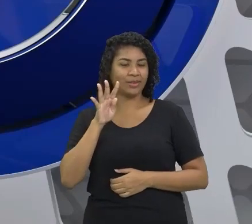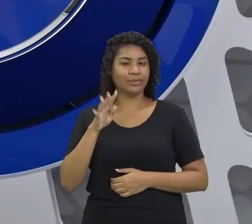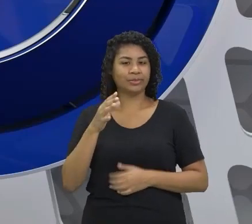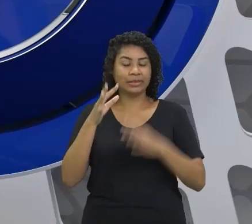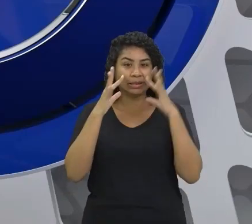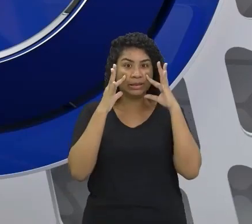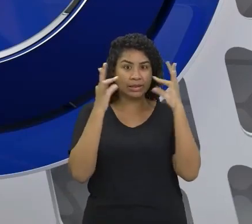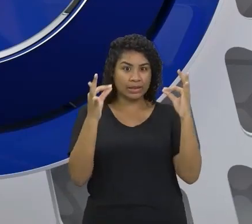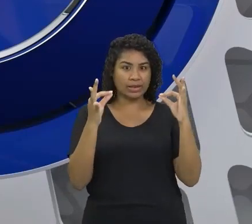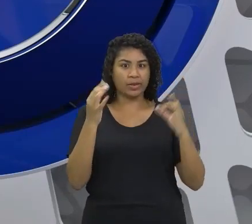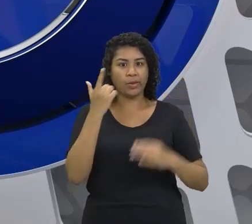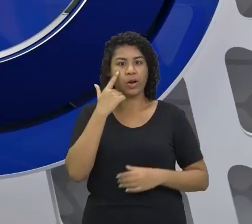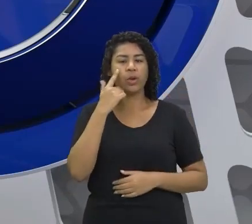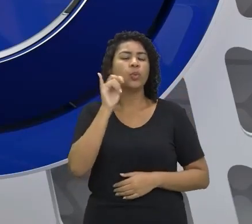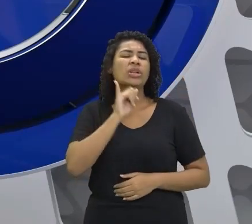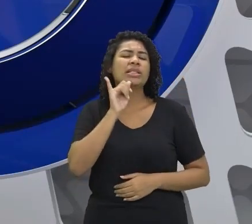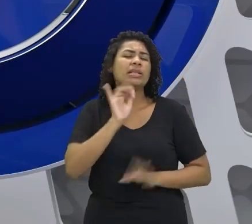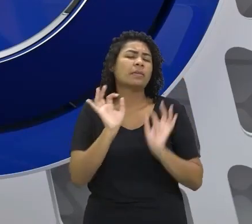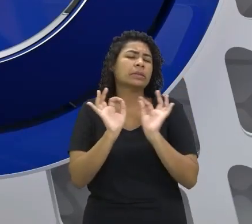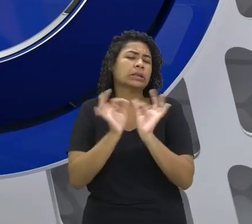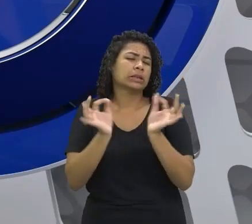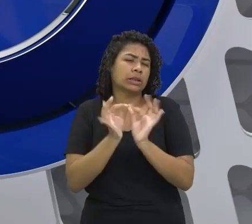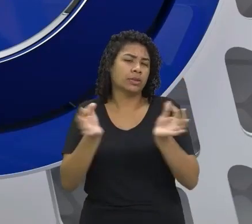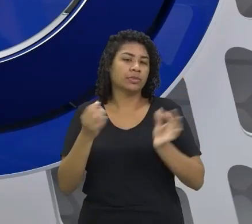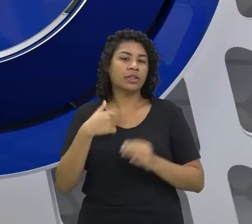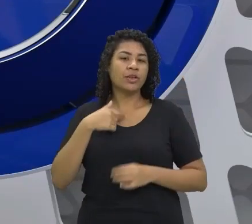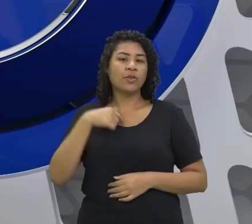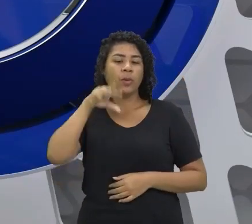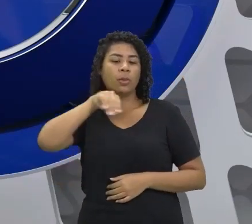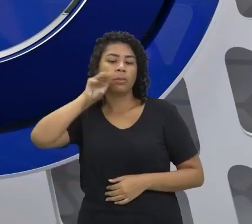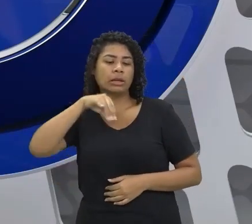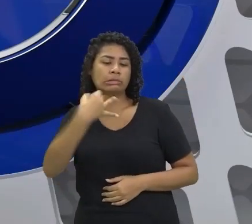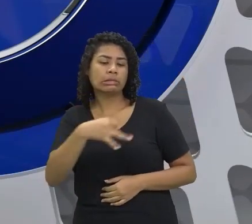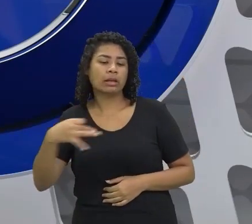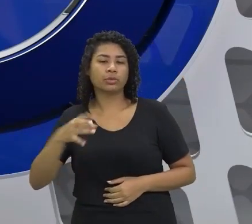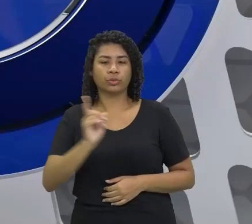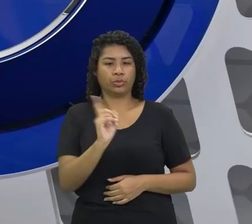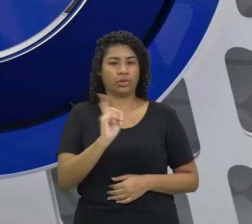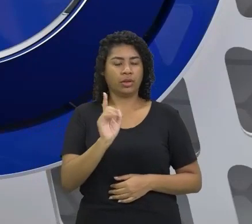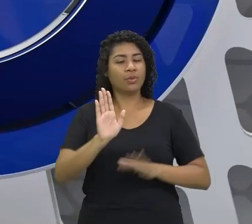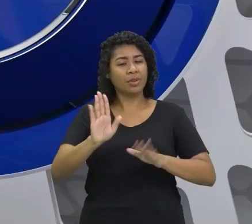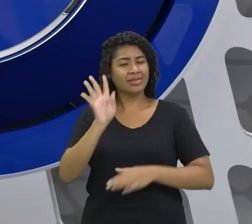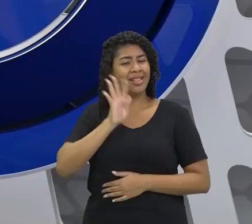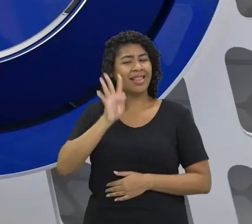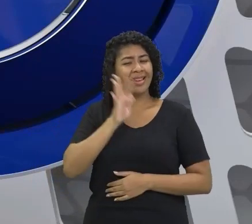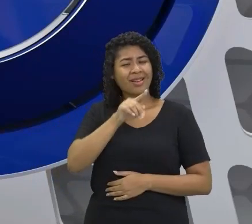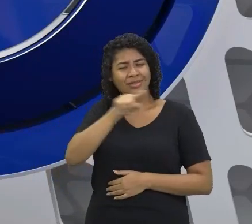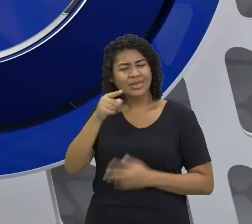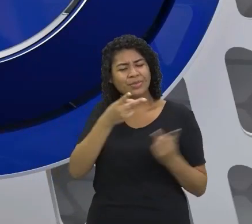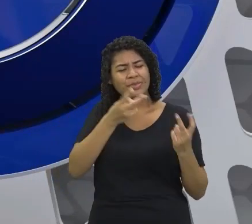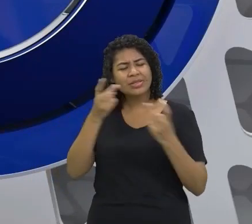para você, é só título de exemplo. Eu não vou pronunciar em Yorubá, mas é legal a gente também ter esse contato, né? Olha só,